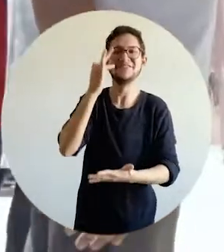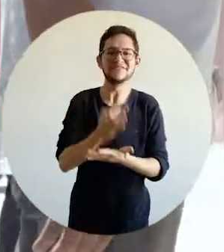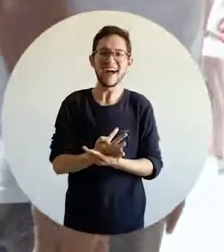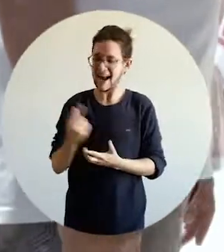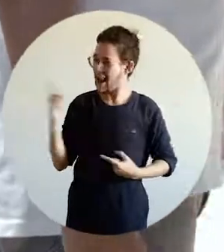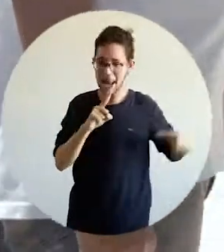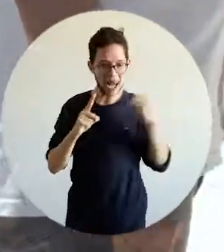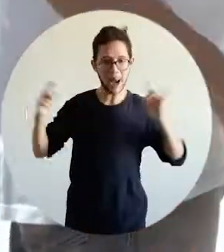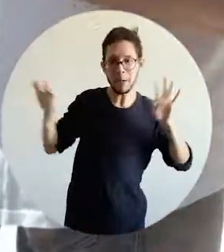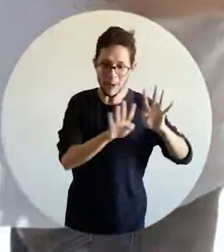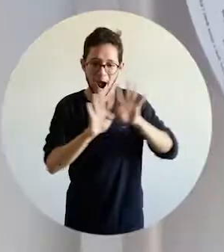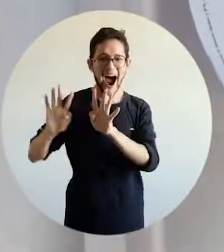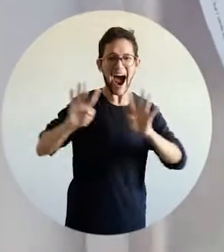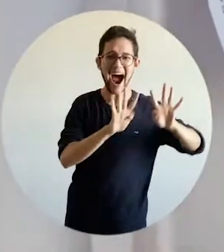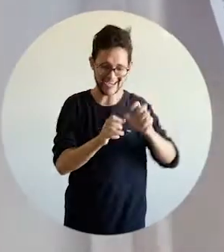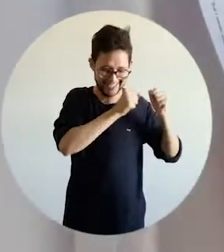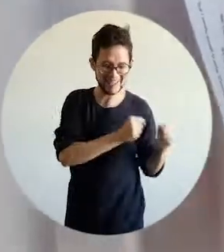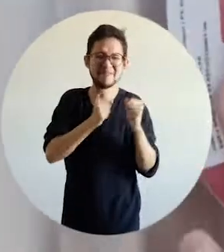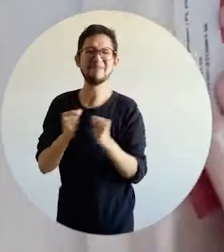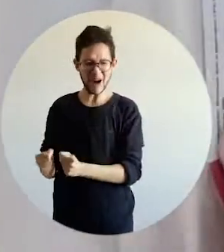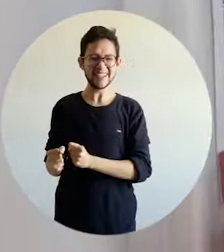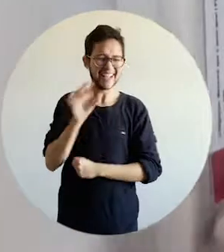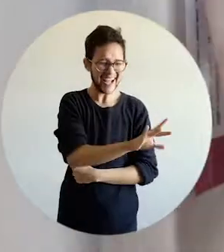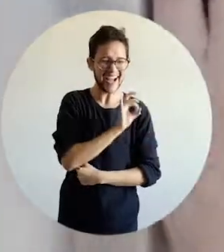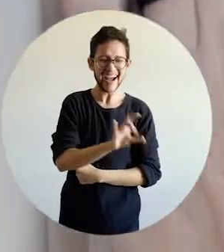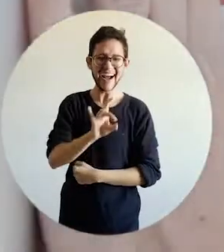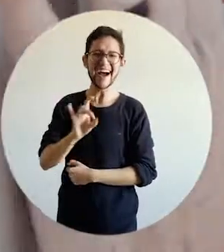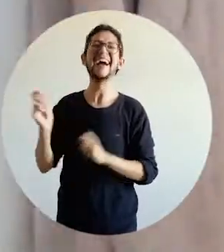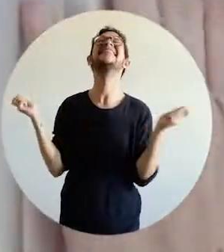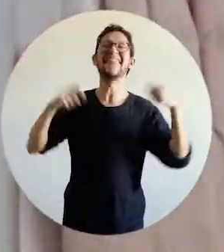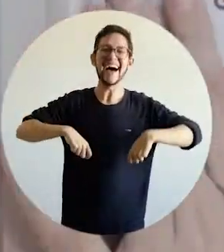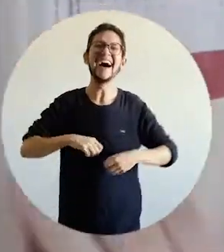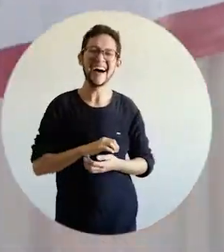quando o povo se junta o poder se